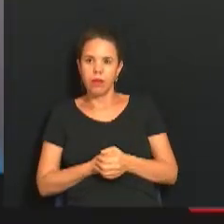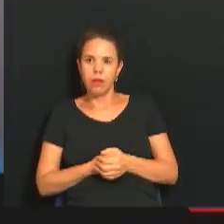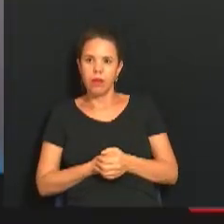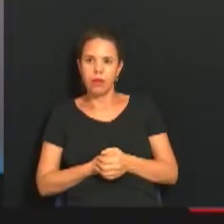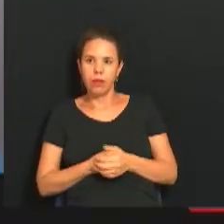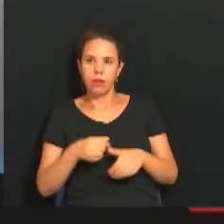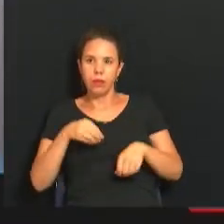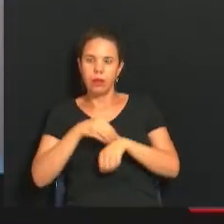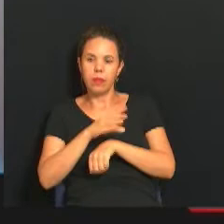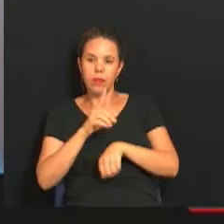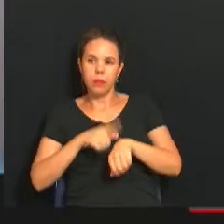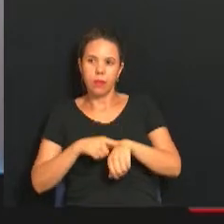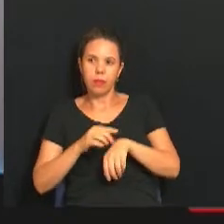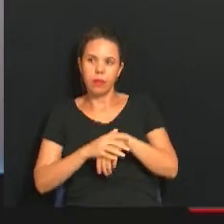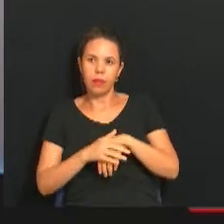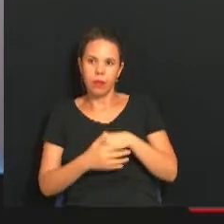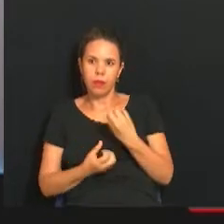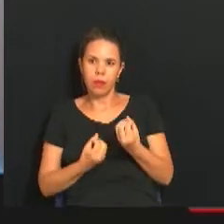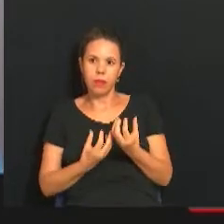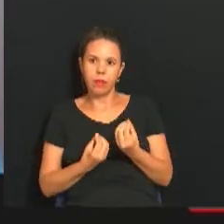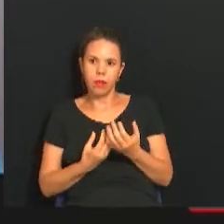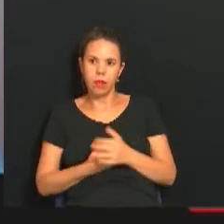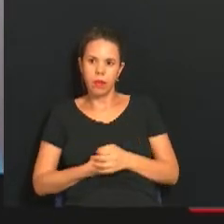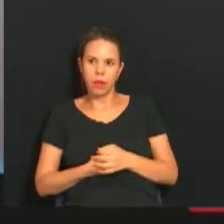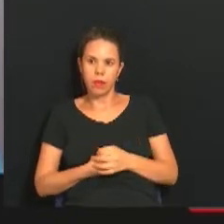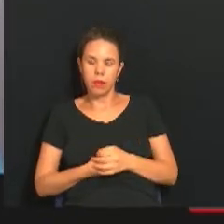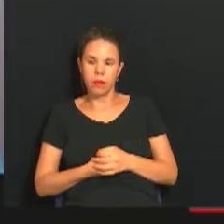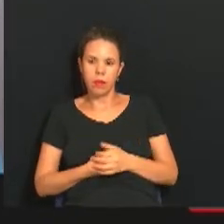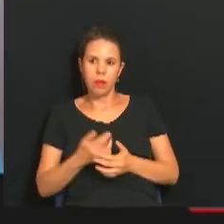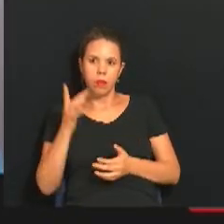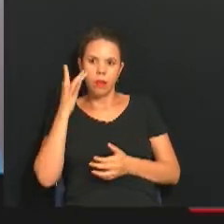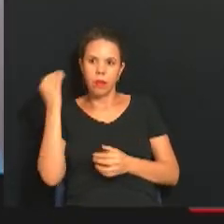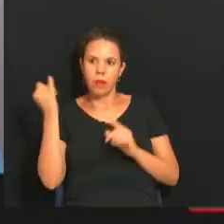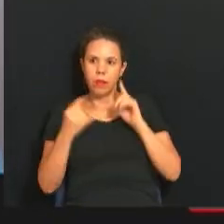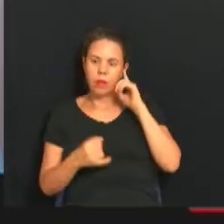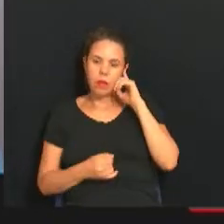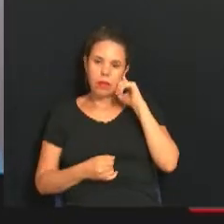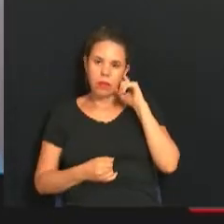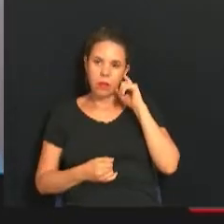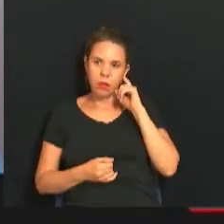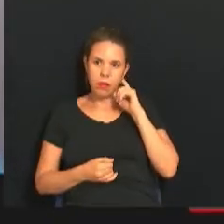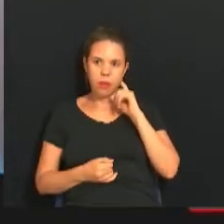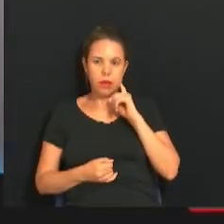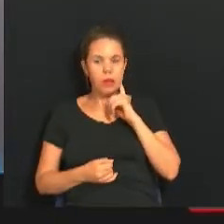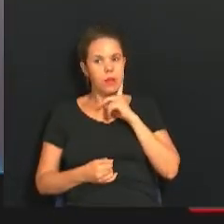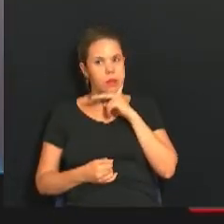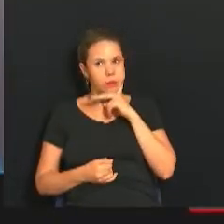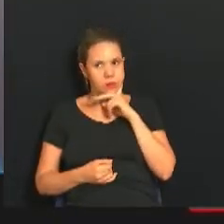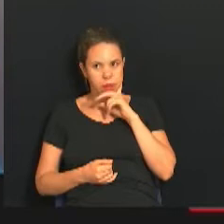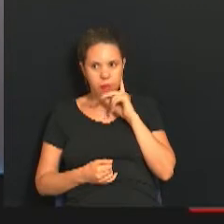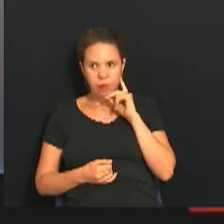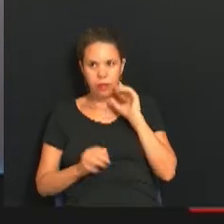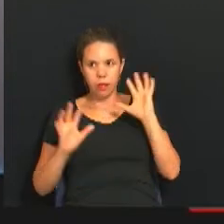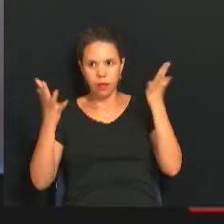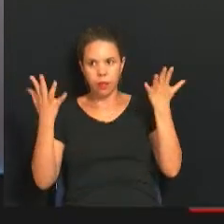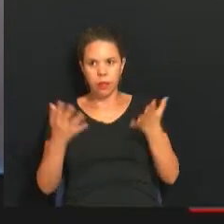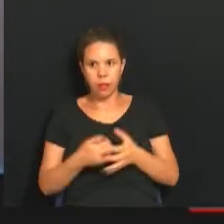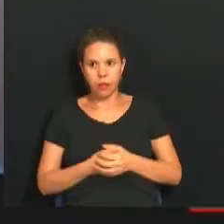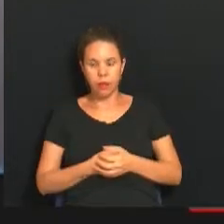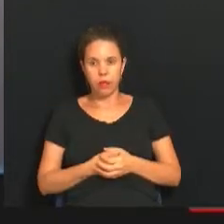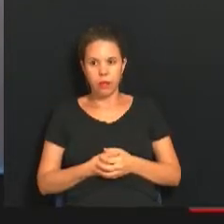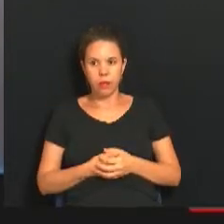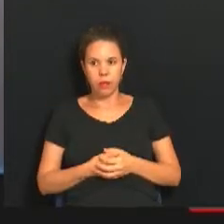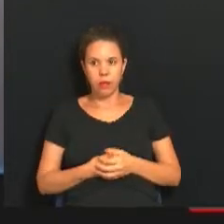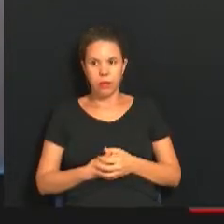trazido bastante informação. E eu acho que é muito importante a gente chama esses eventos que você citou, Gabriel,